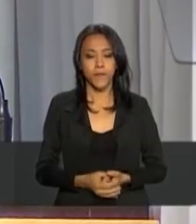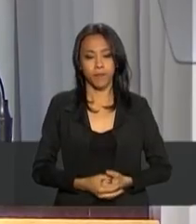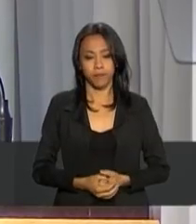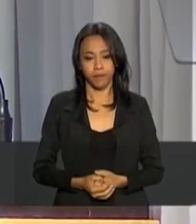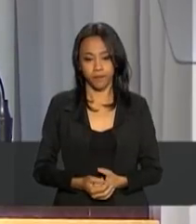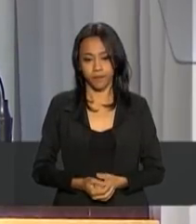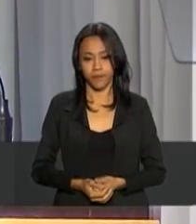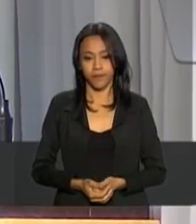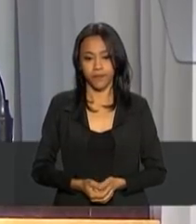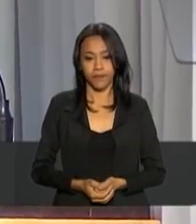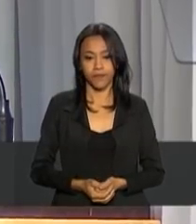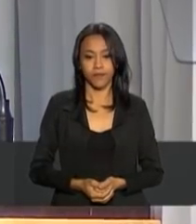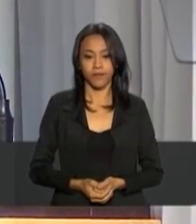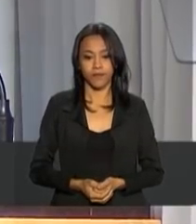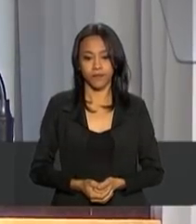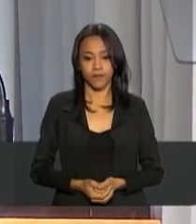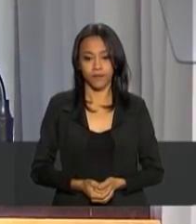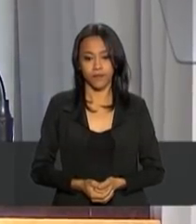desistiram,